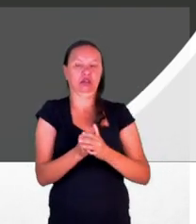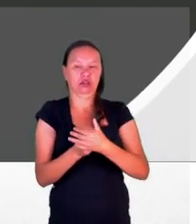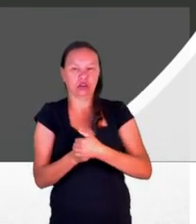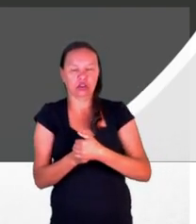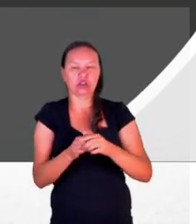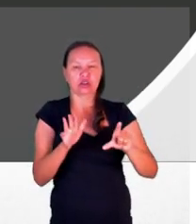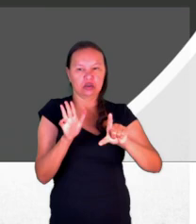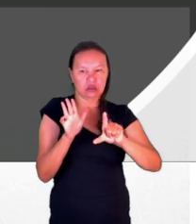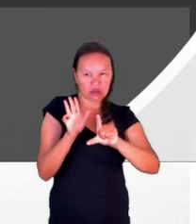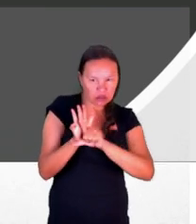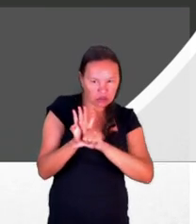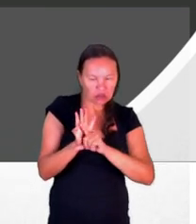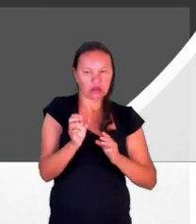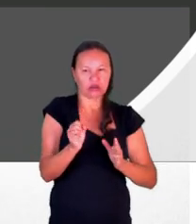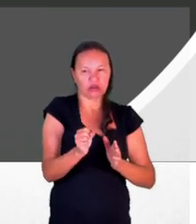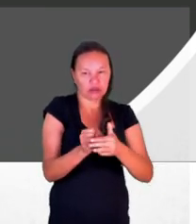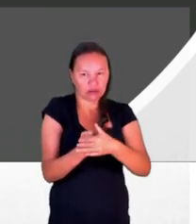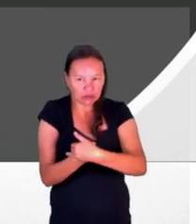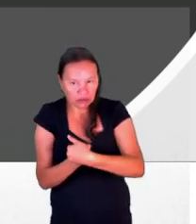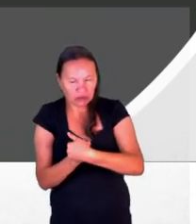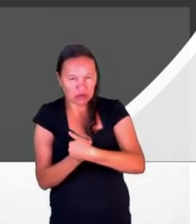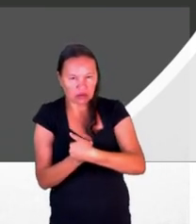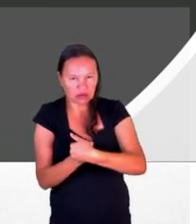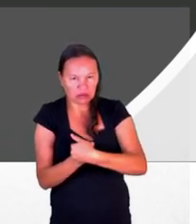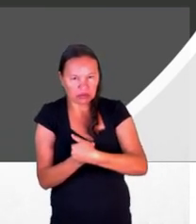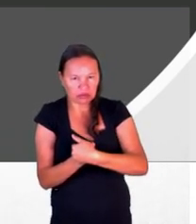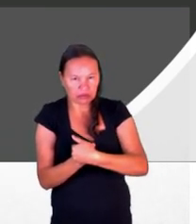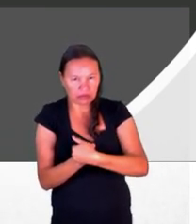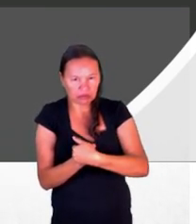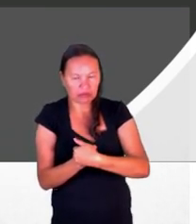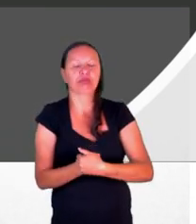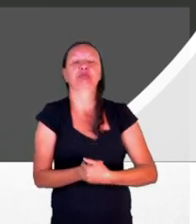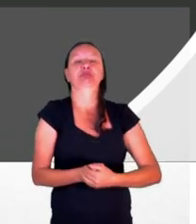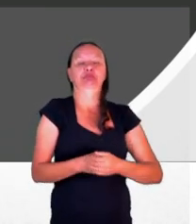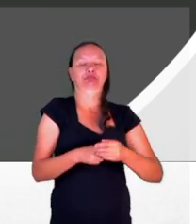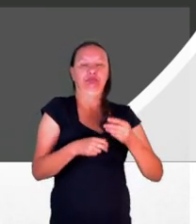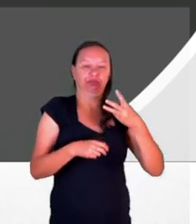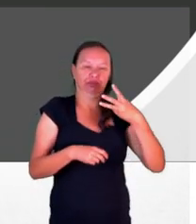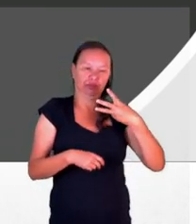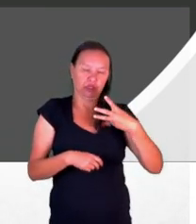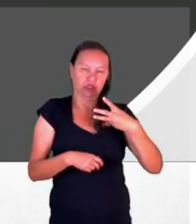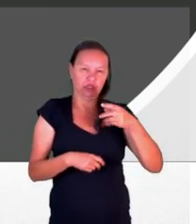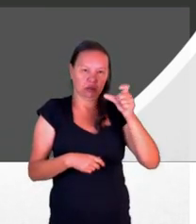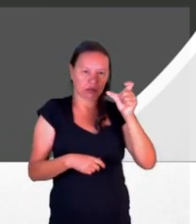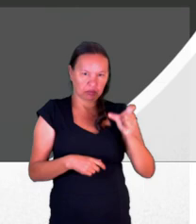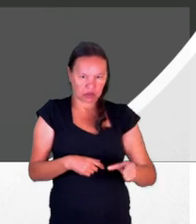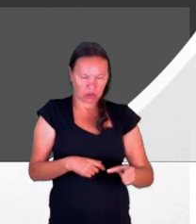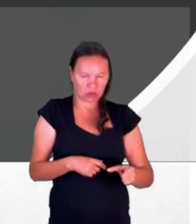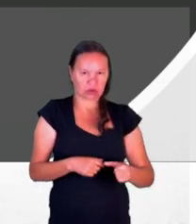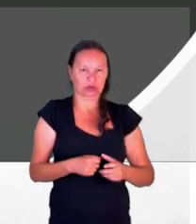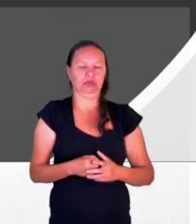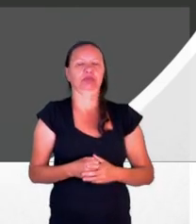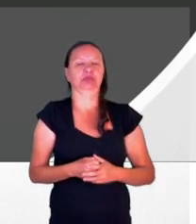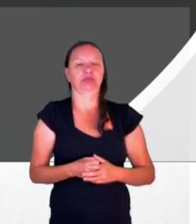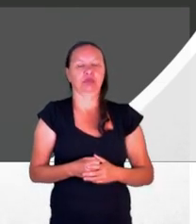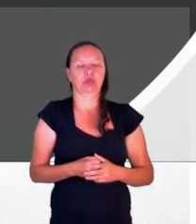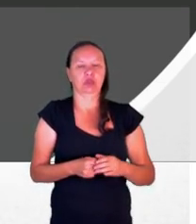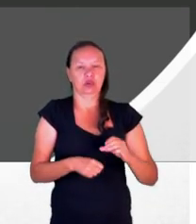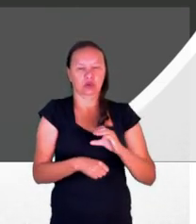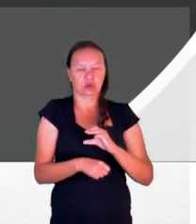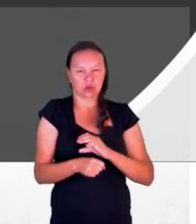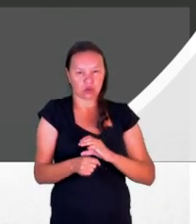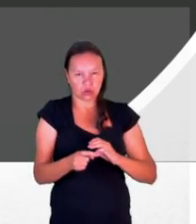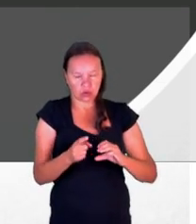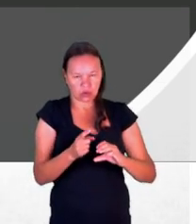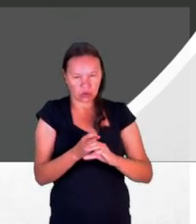direito proteger da intervenção de terceiros a comissão interamericana de